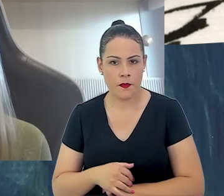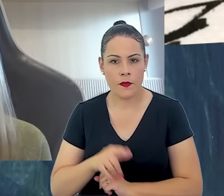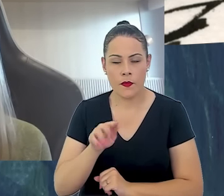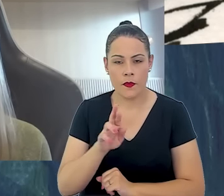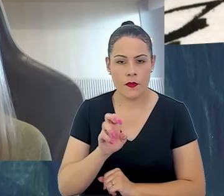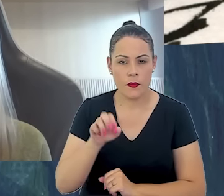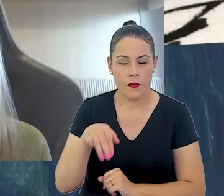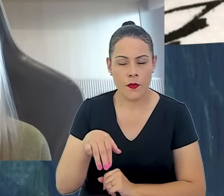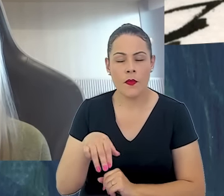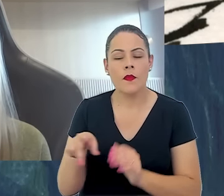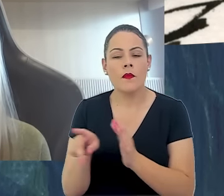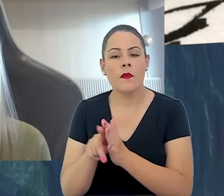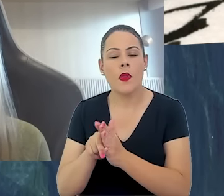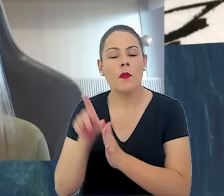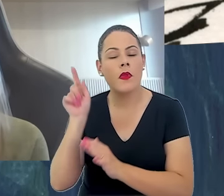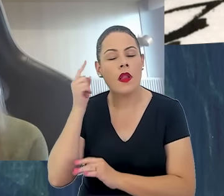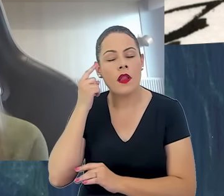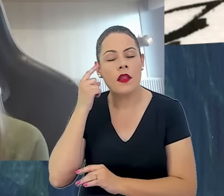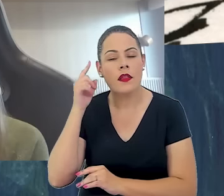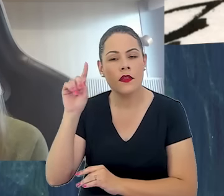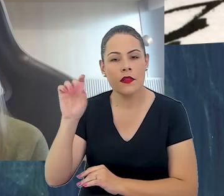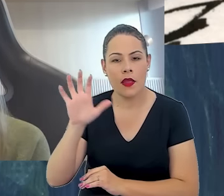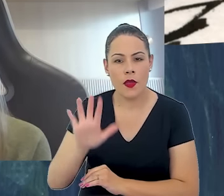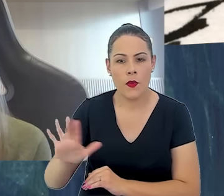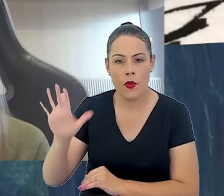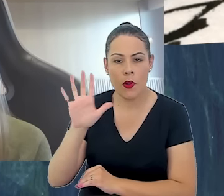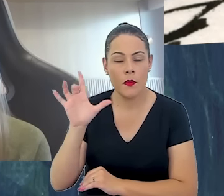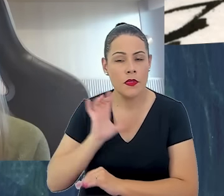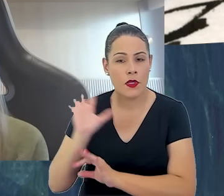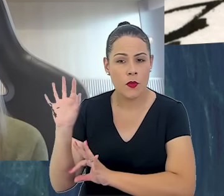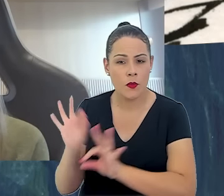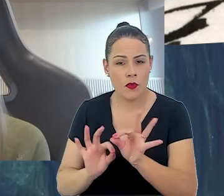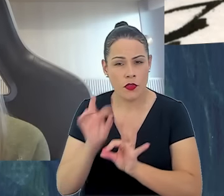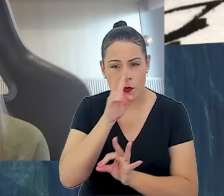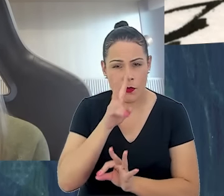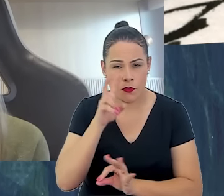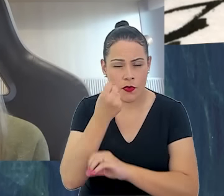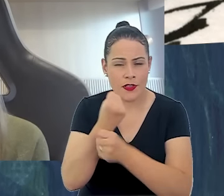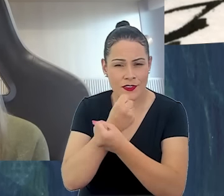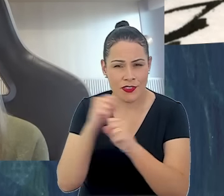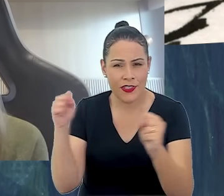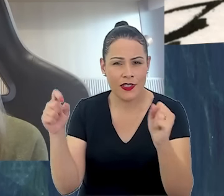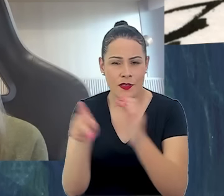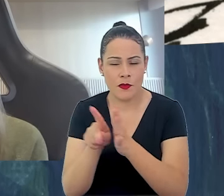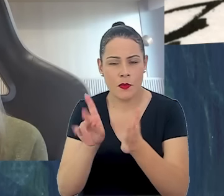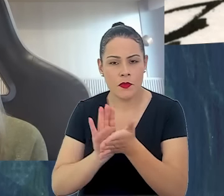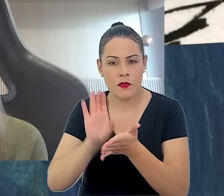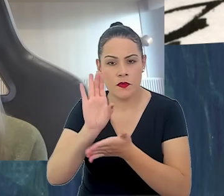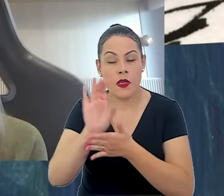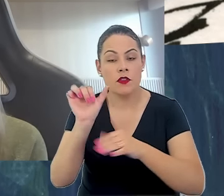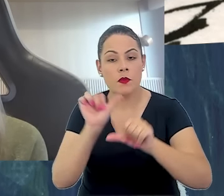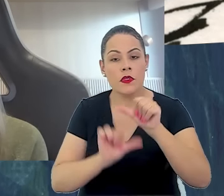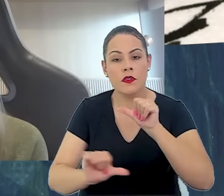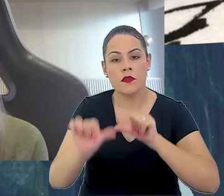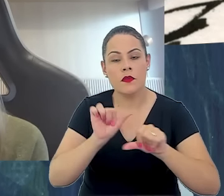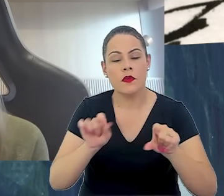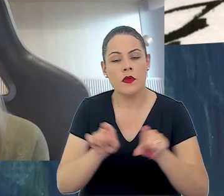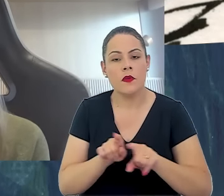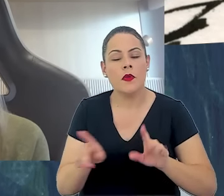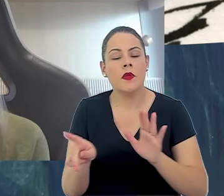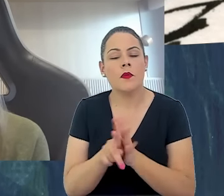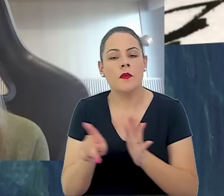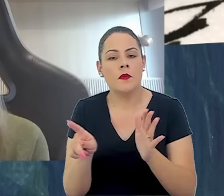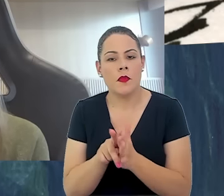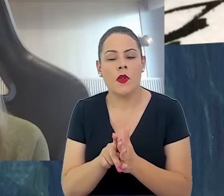o Green Deal da Europa, que é um grande projeto de investimentos de transformação para